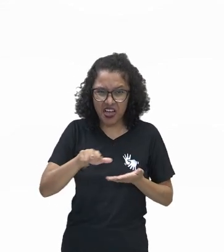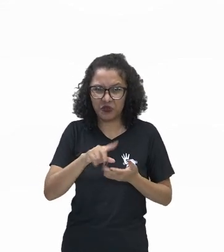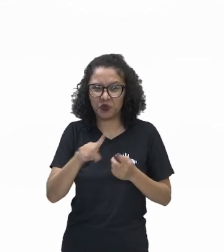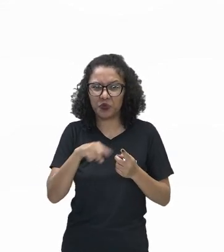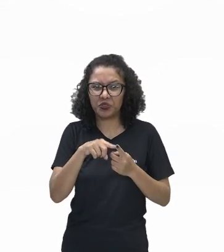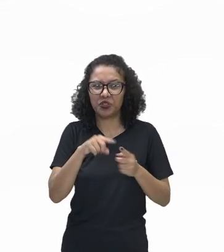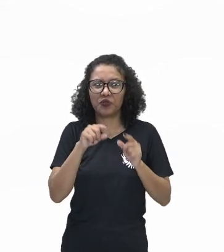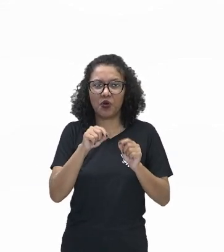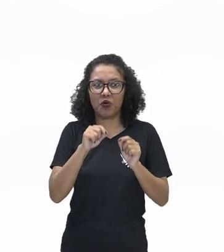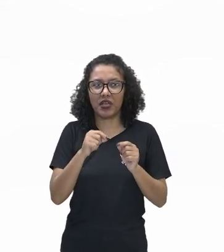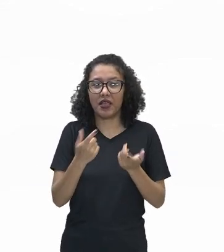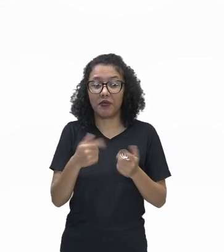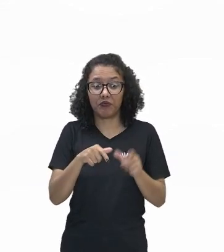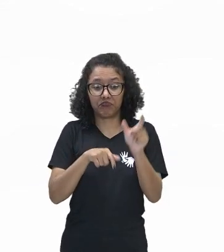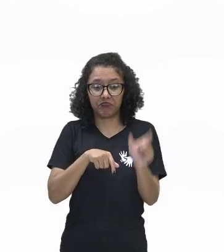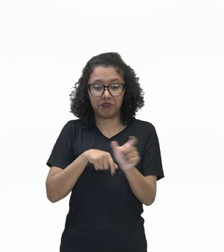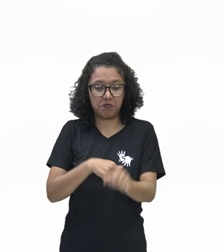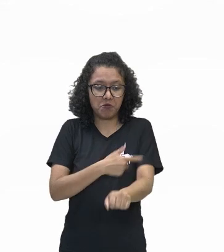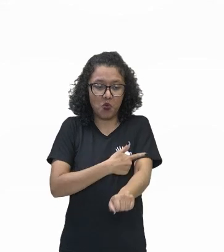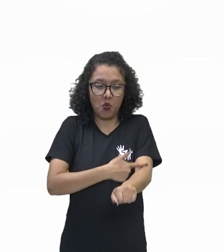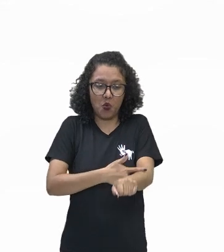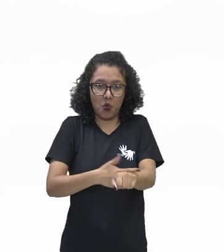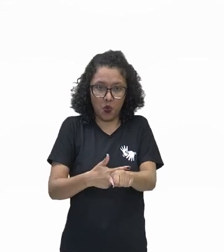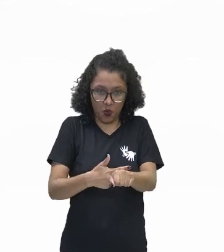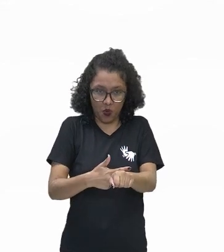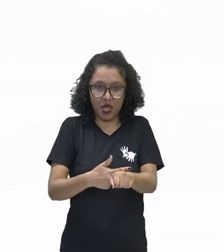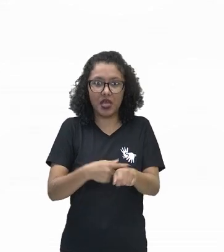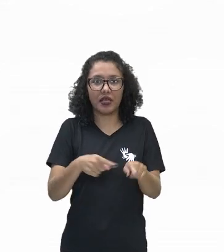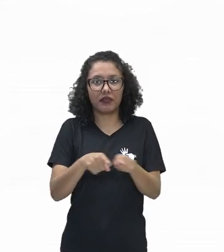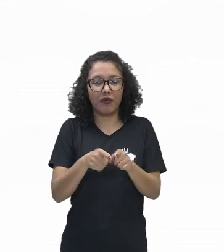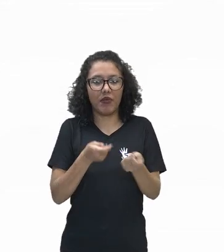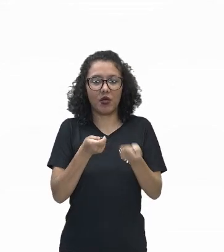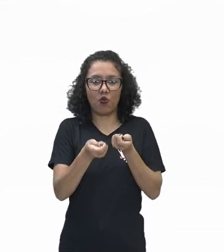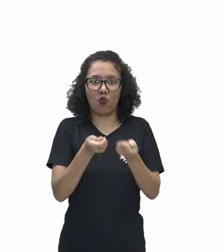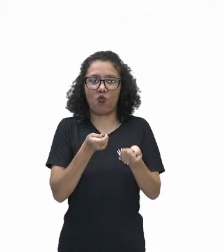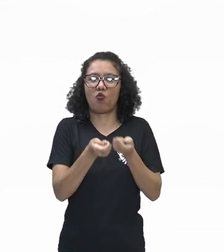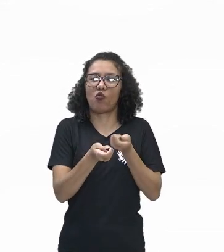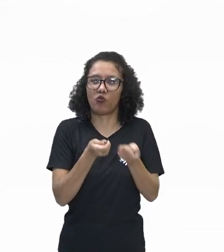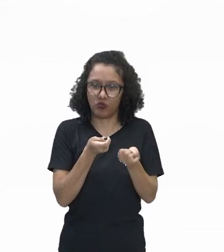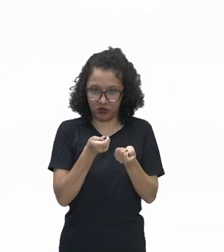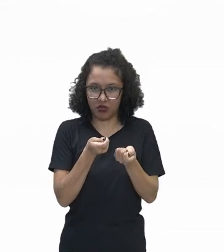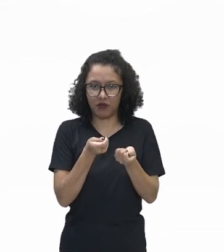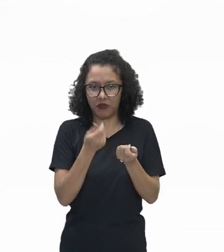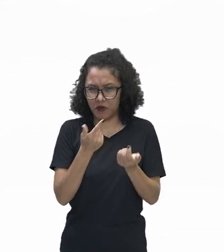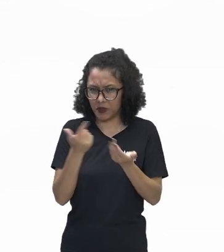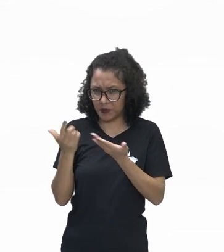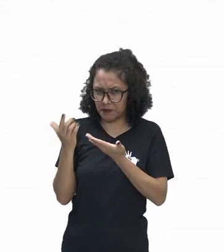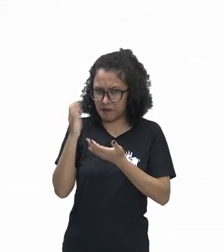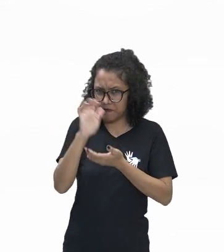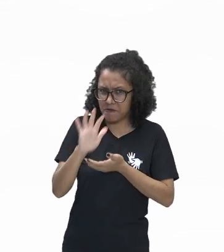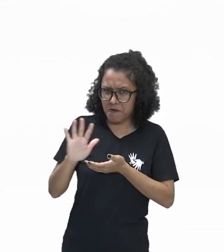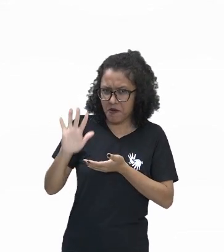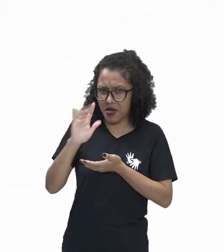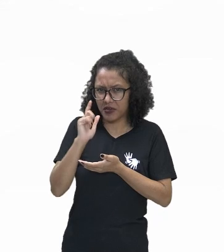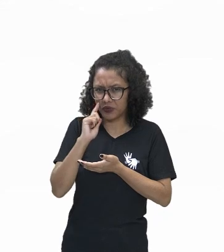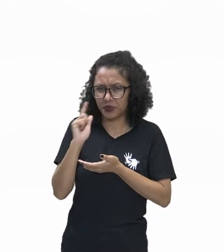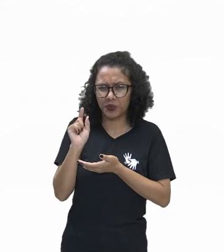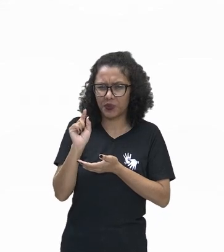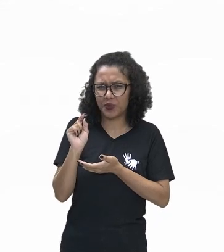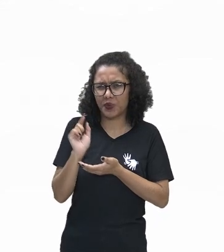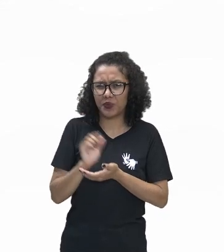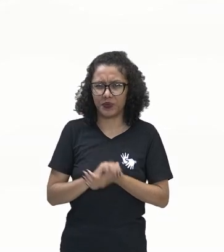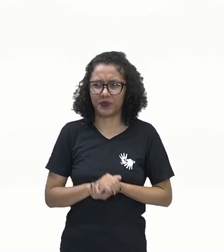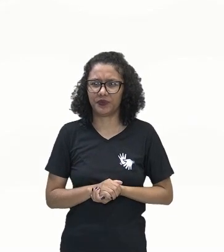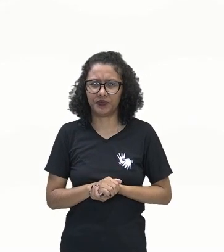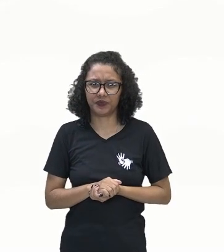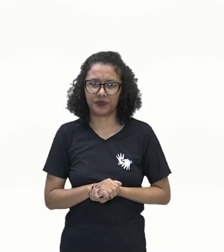a disciplina e o controle. A gente observa aqui nessas imagens, a gente pode observar